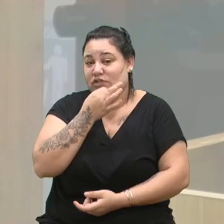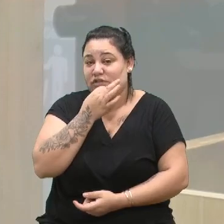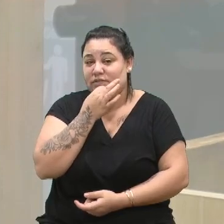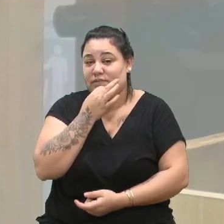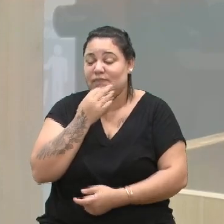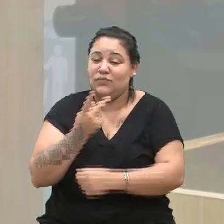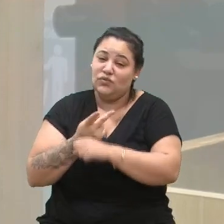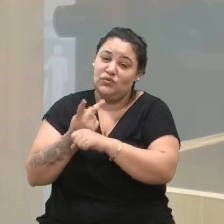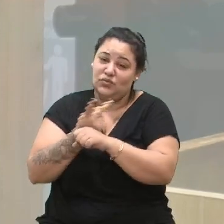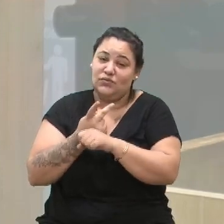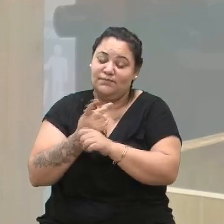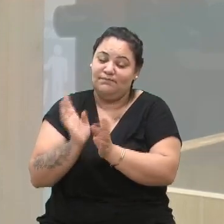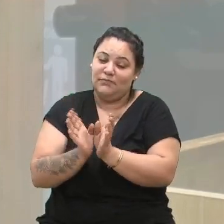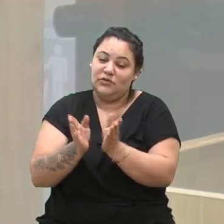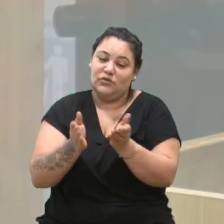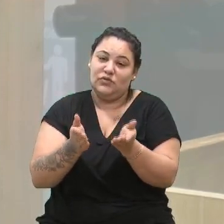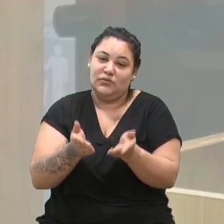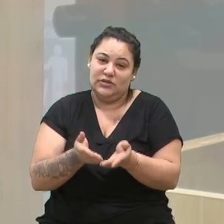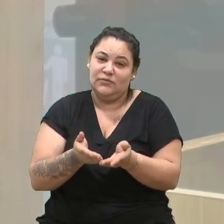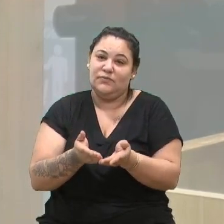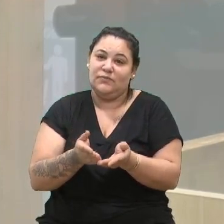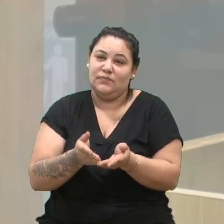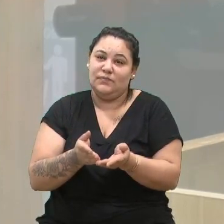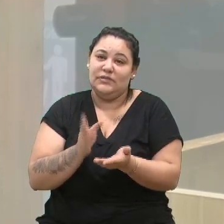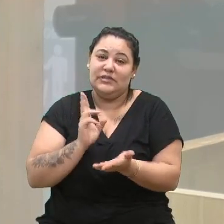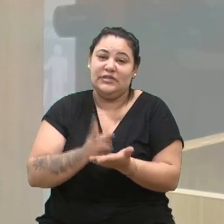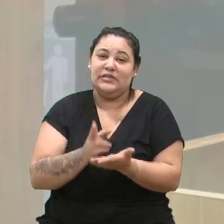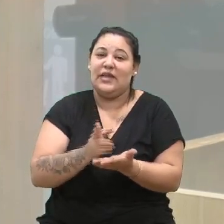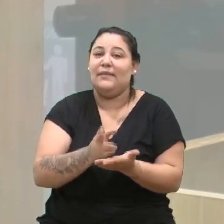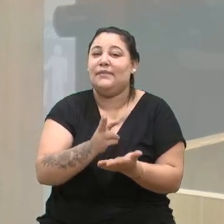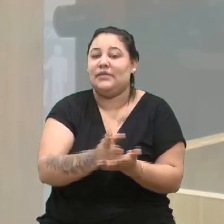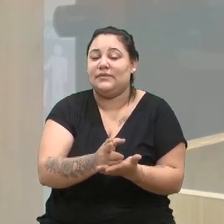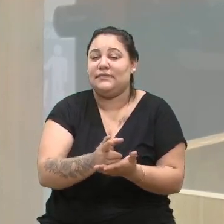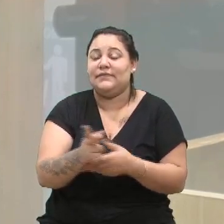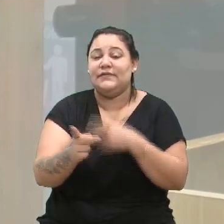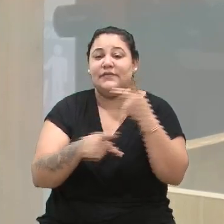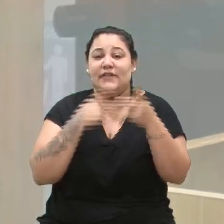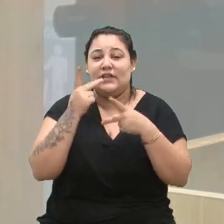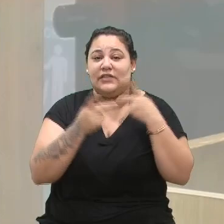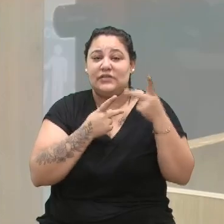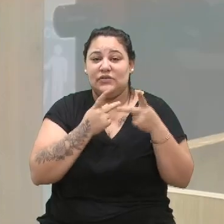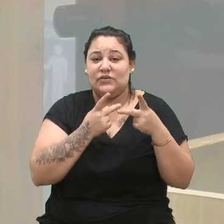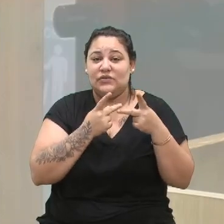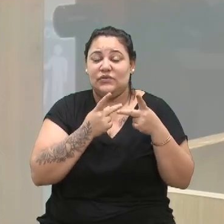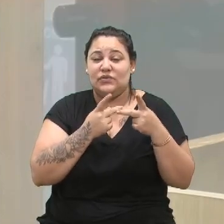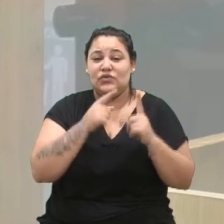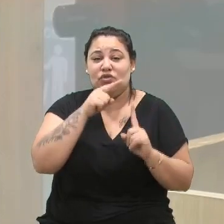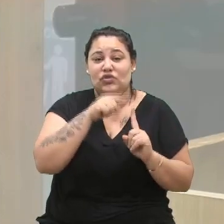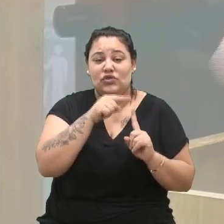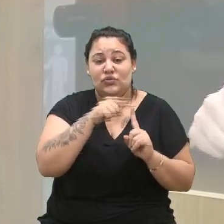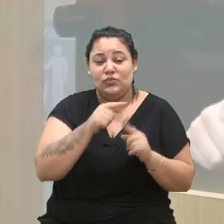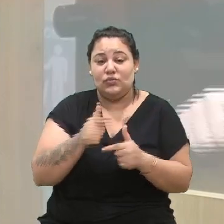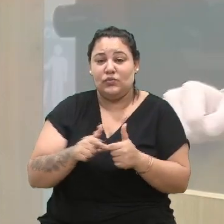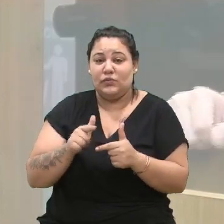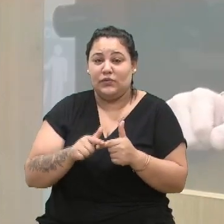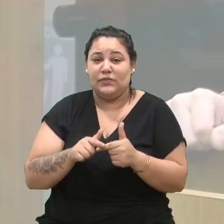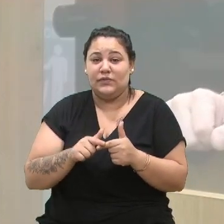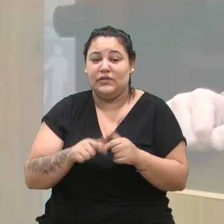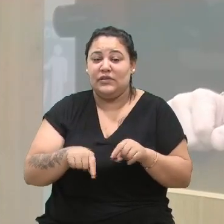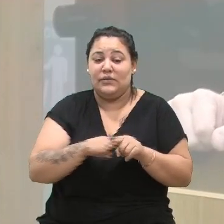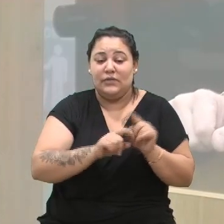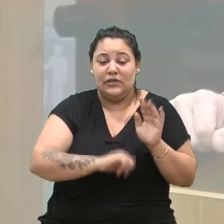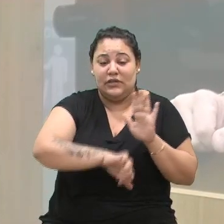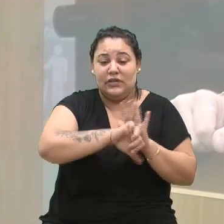procura a comissão a todo instante, relatando os mais diversos tipos de problemas e de crimes que ocorrem em